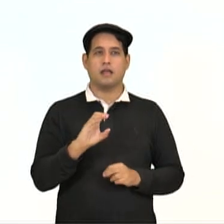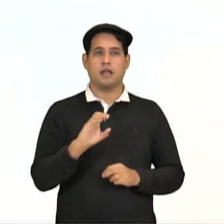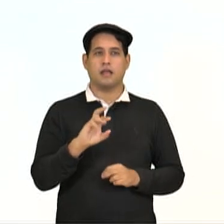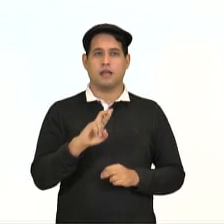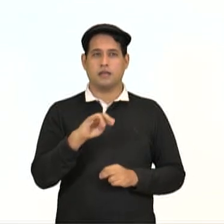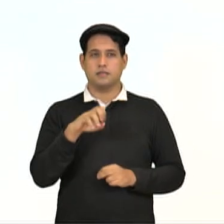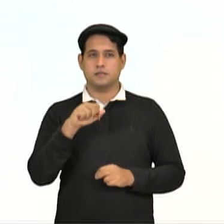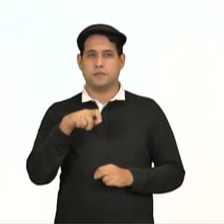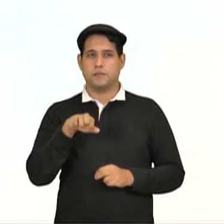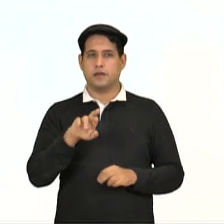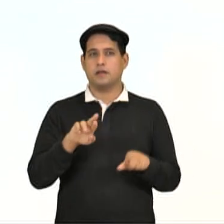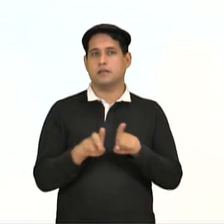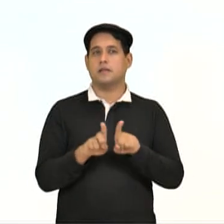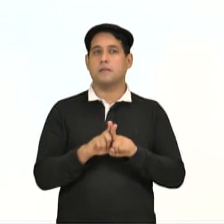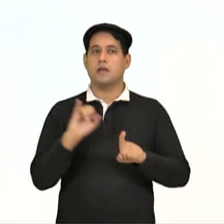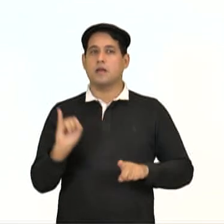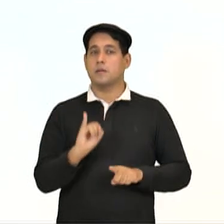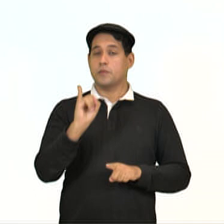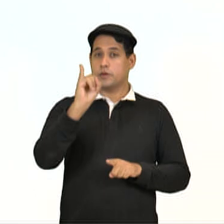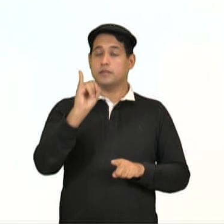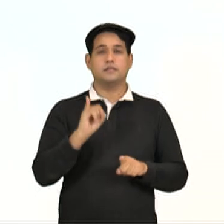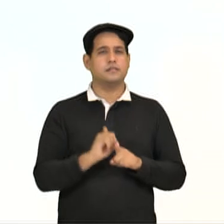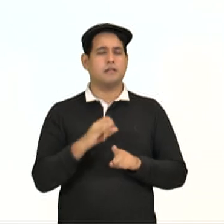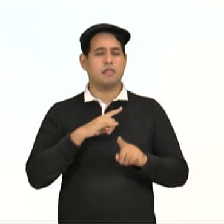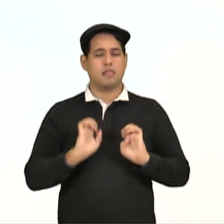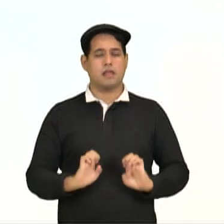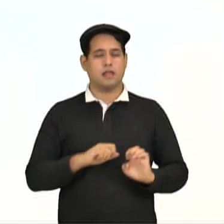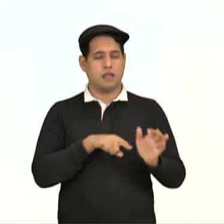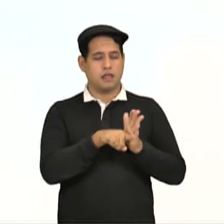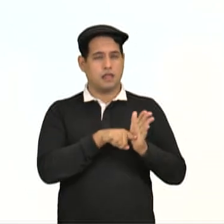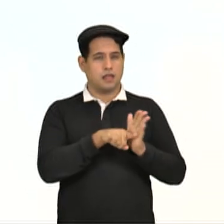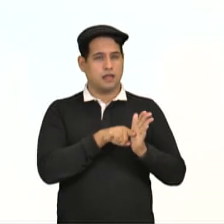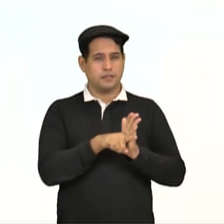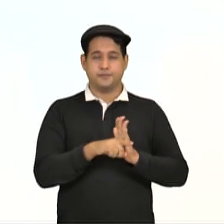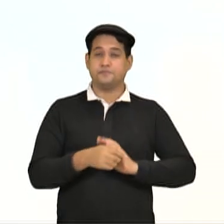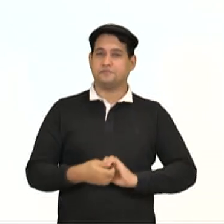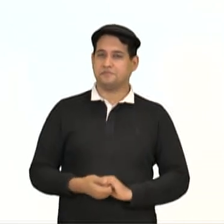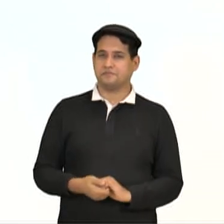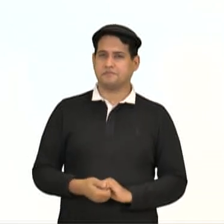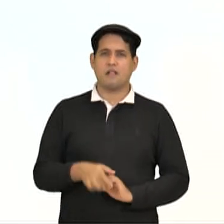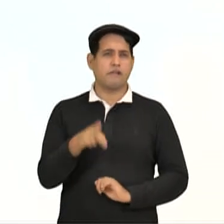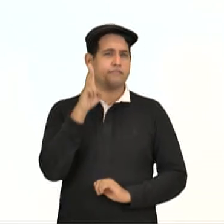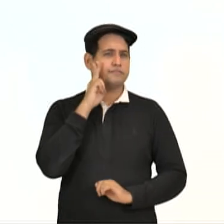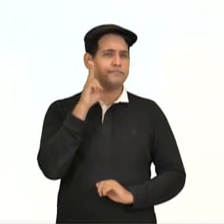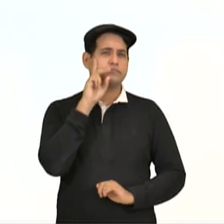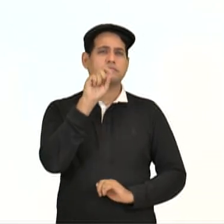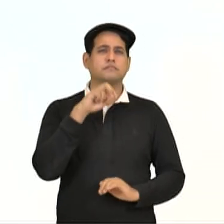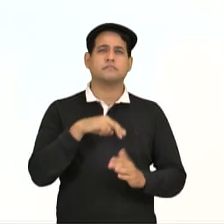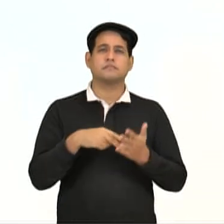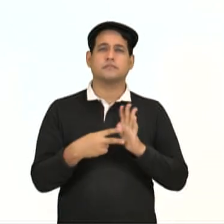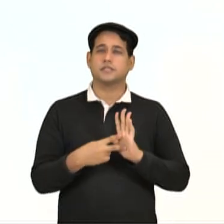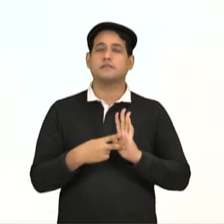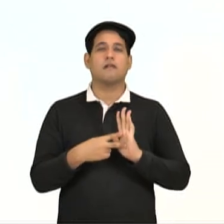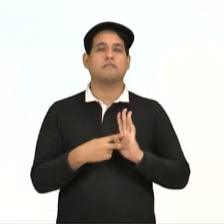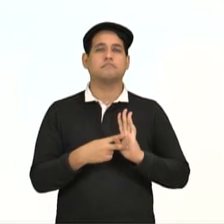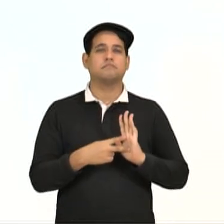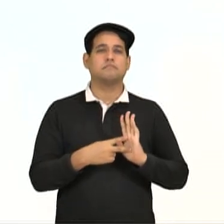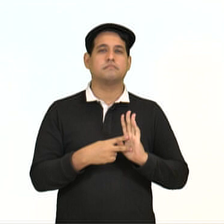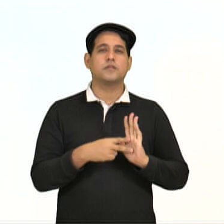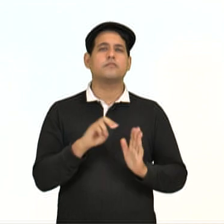e a importância da ética na pesquisa. Então, você se lembra o que é a